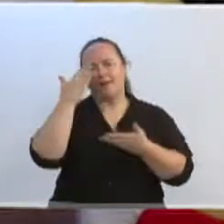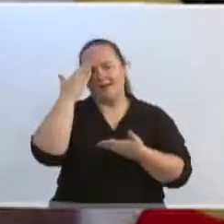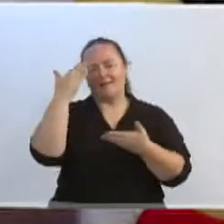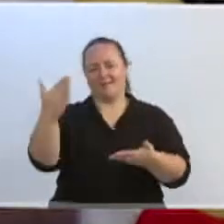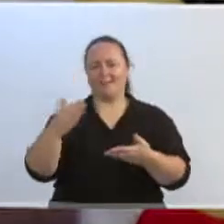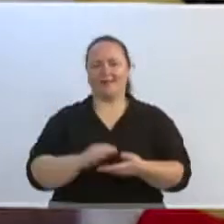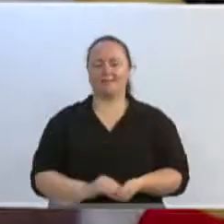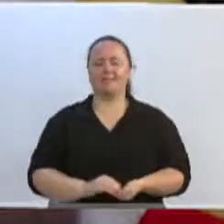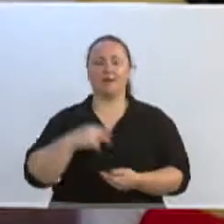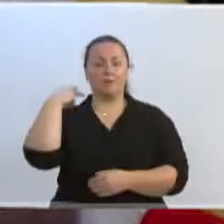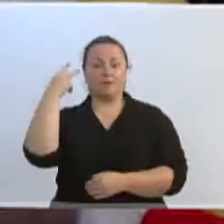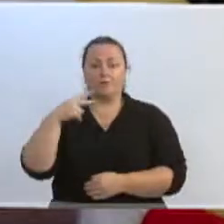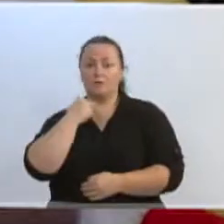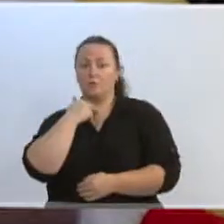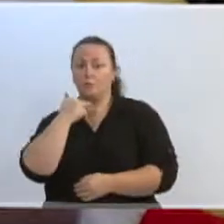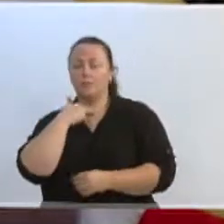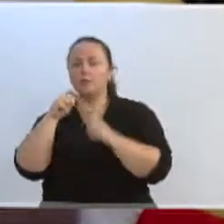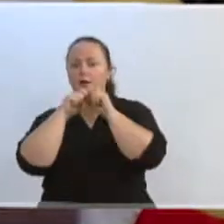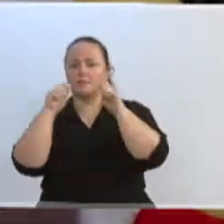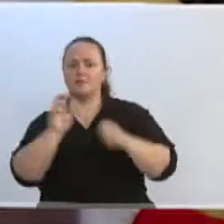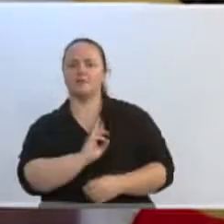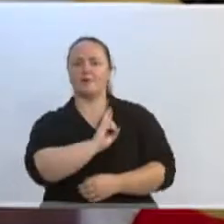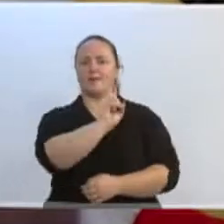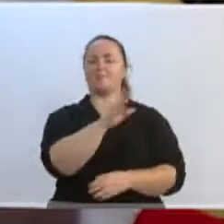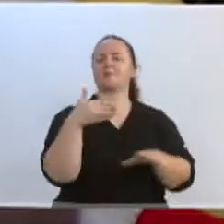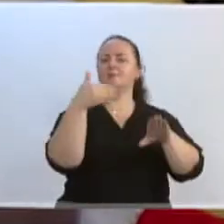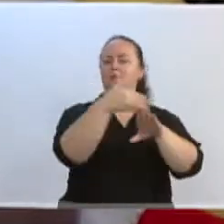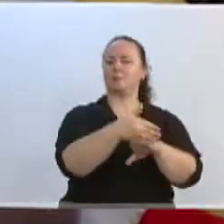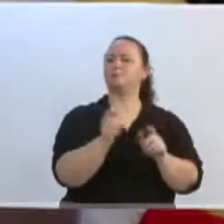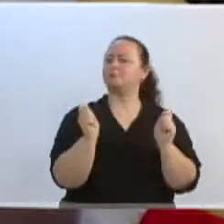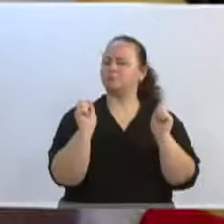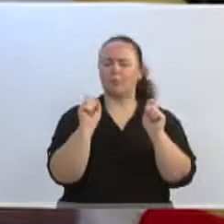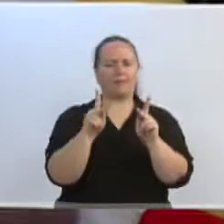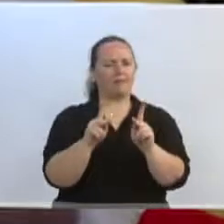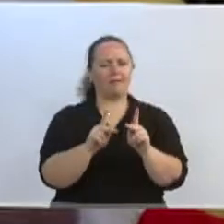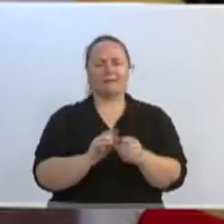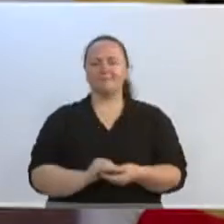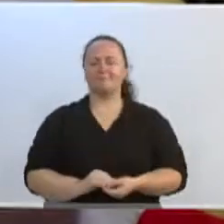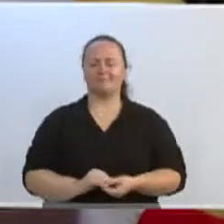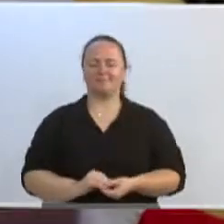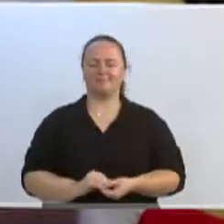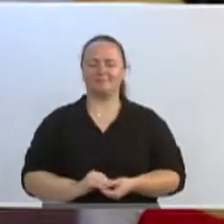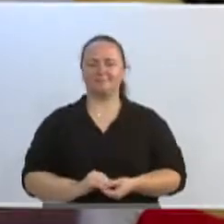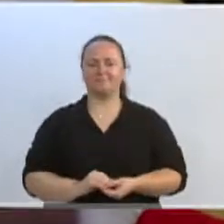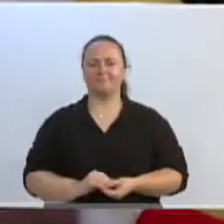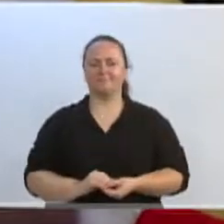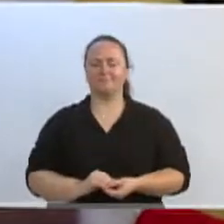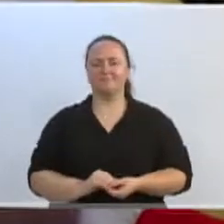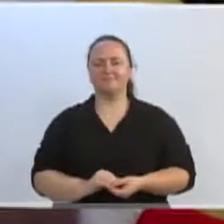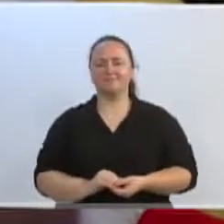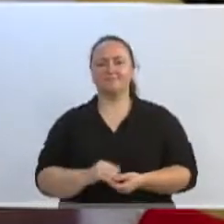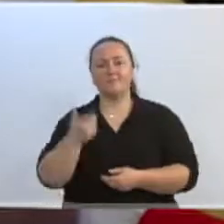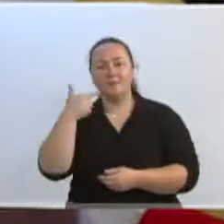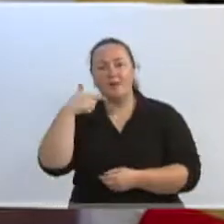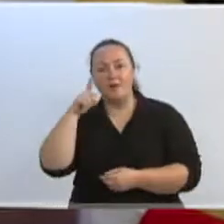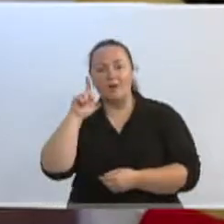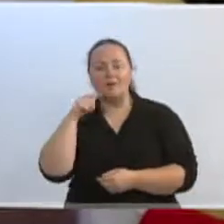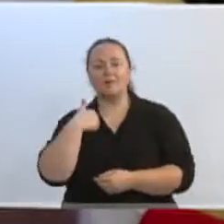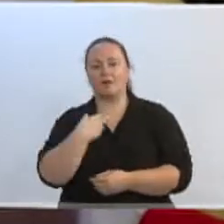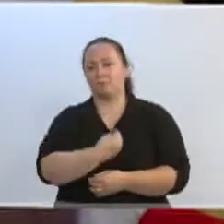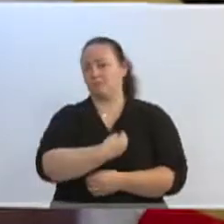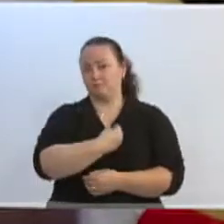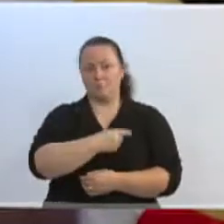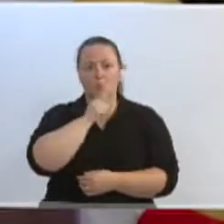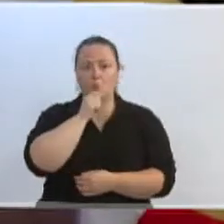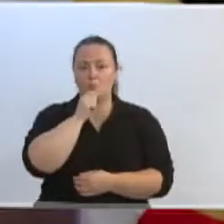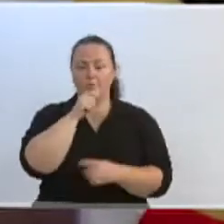assessor mas a gente sabe que a agenda superlotada não se consegue em todos os locais na seqüência o presidente é ontem nessa casa não tive presente mas minha